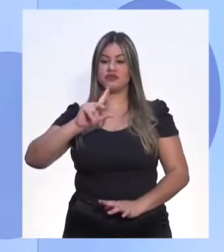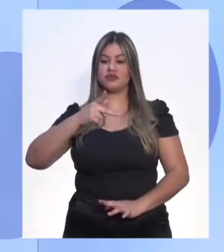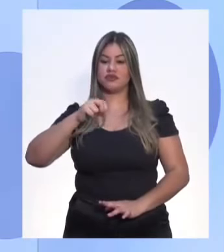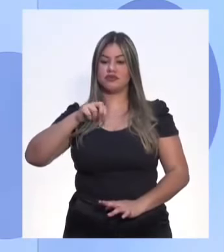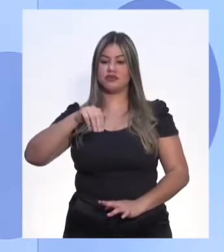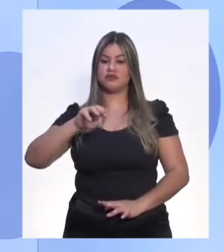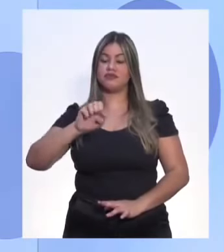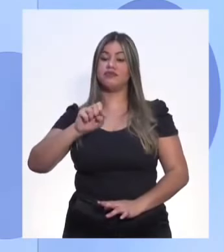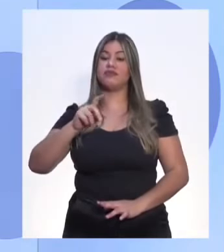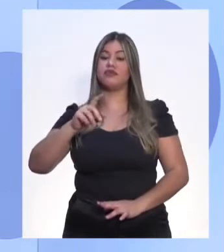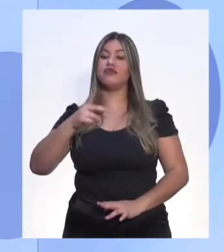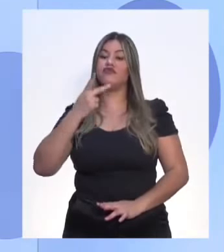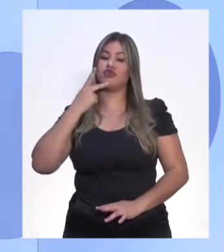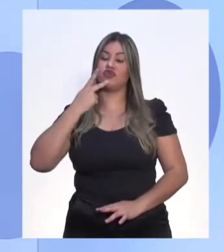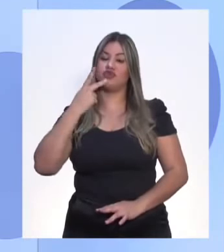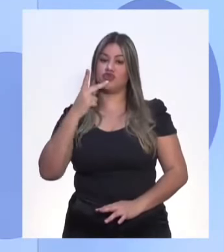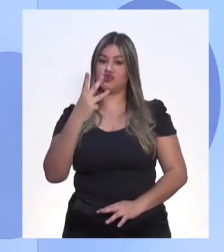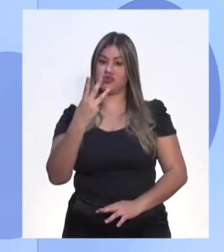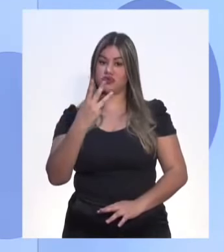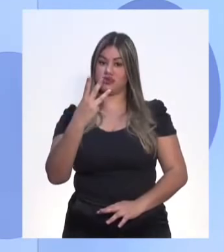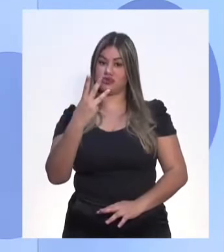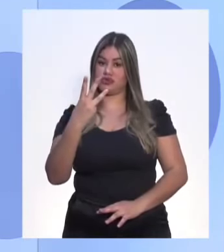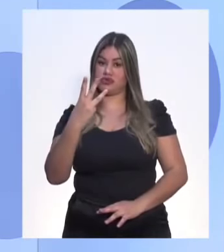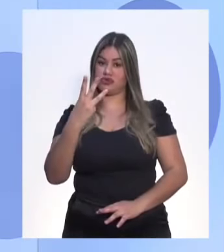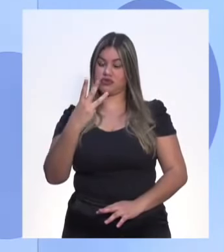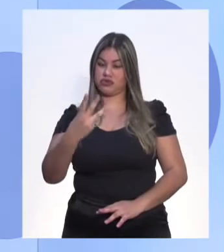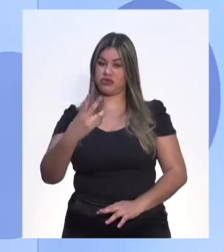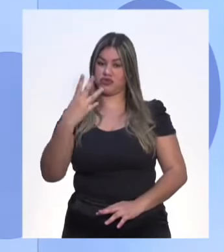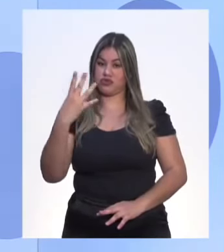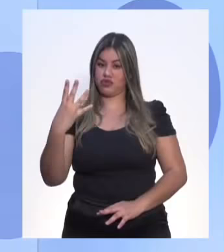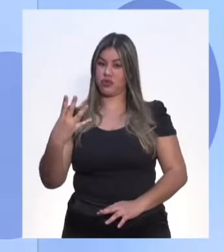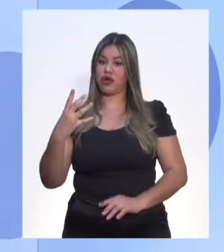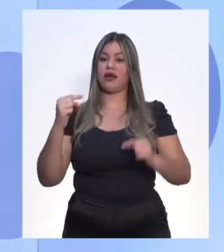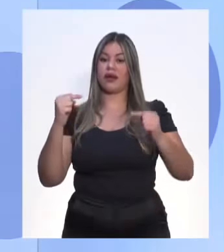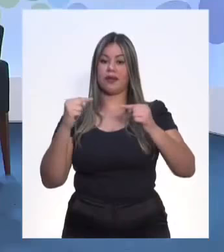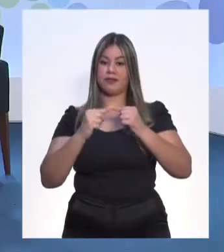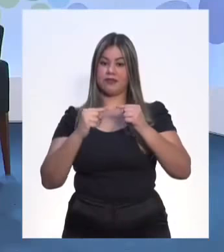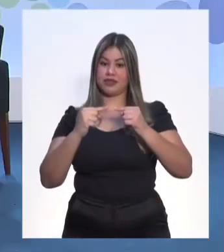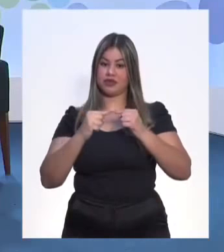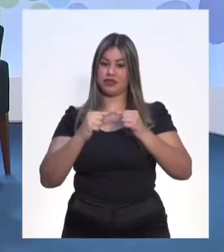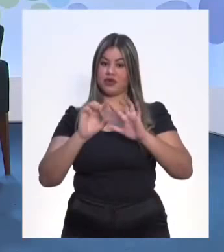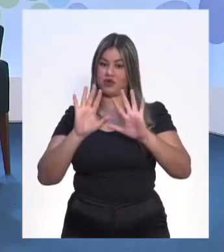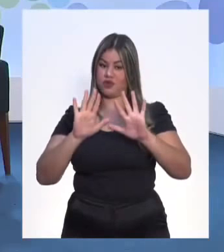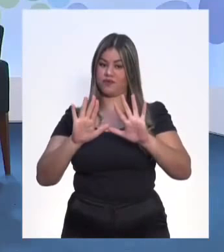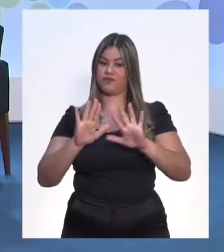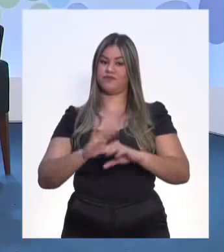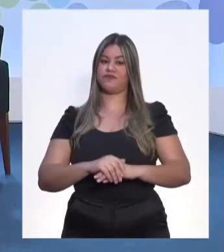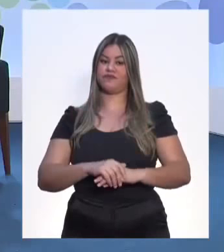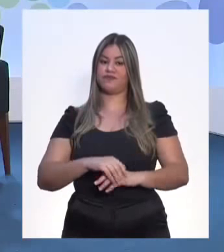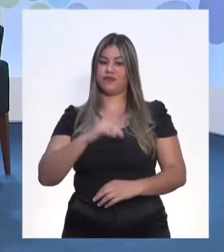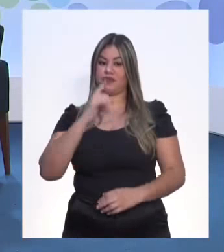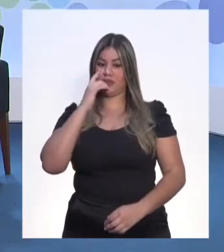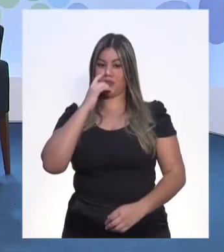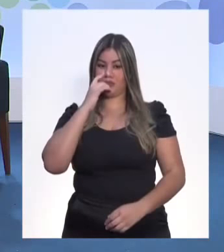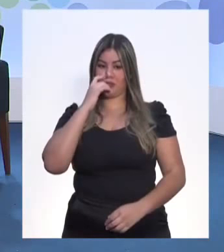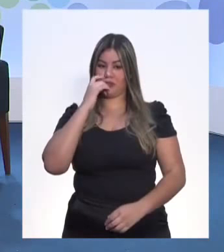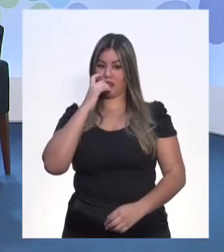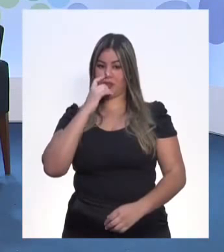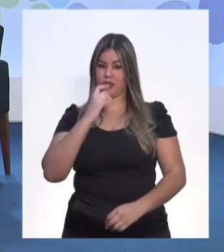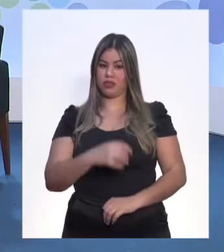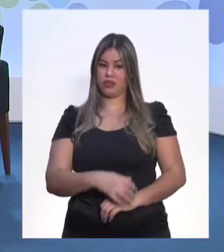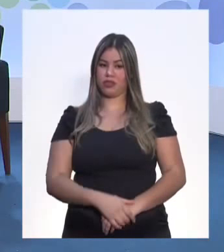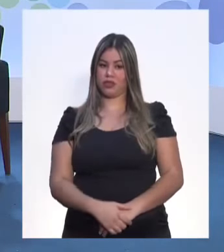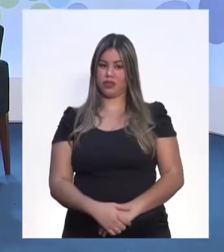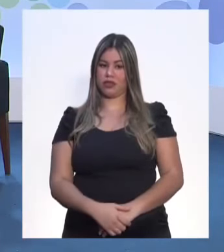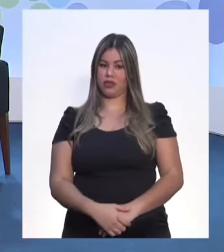colocou 34 legal x peraí da você vai escrever o Guilherme foi aproveitado durante rena ou em branco mesmo